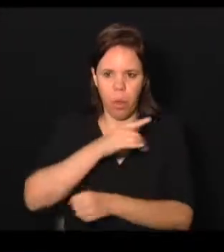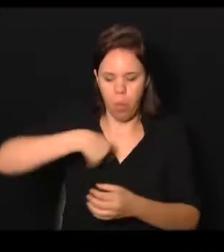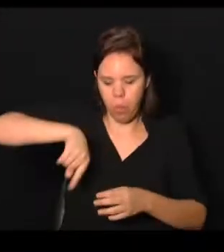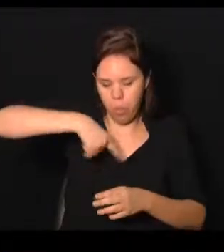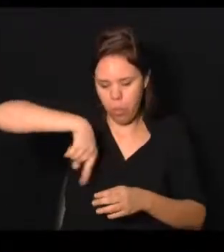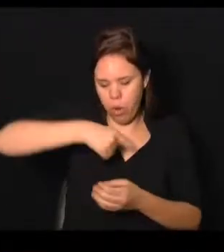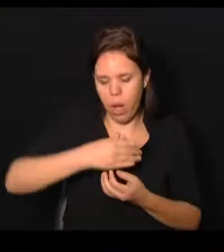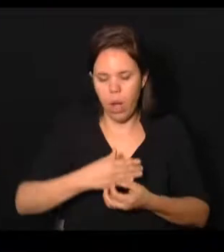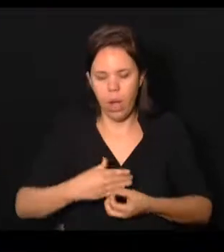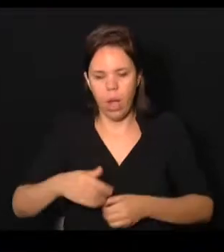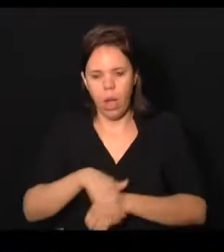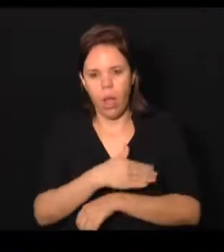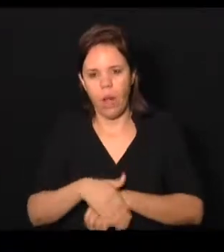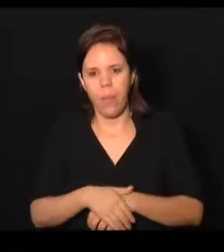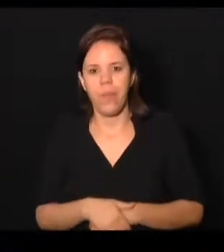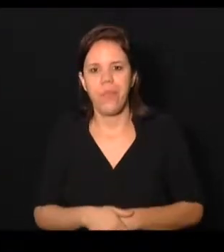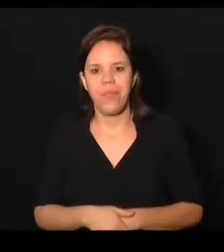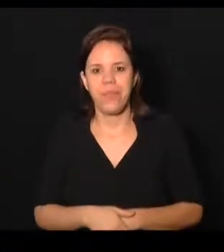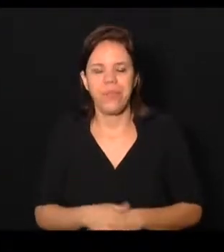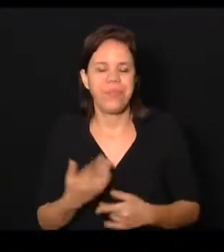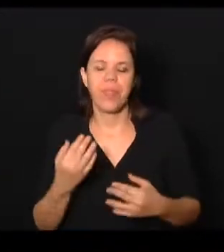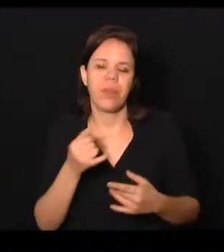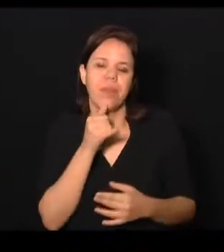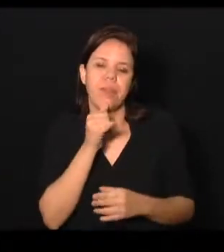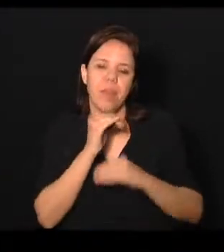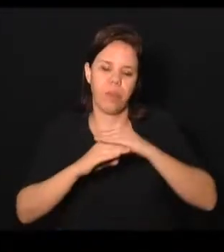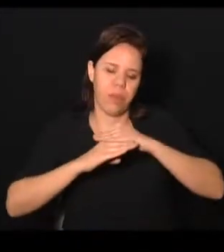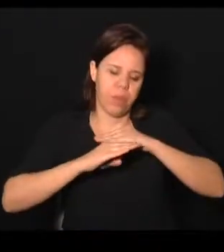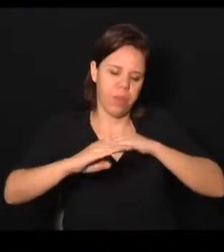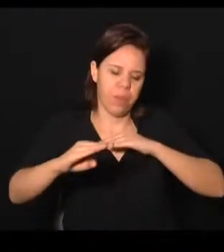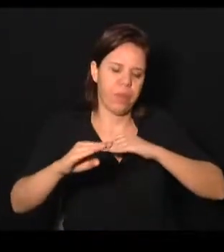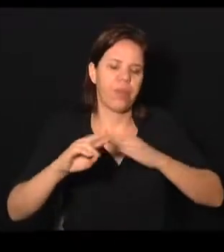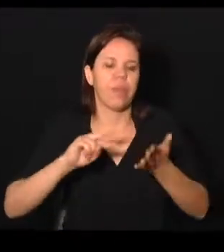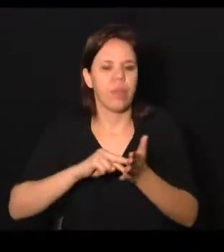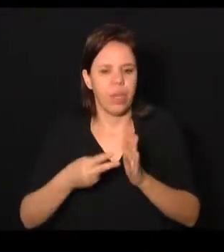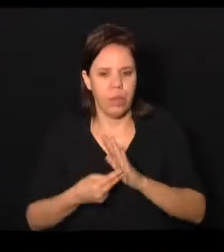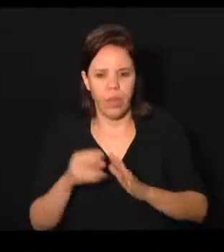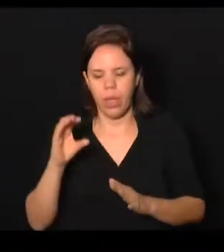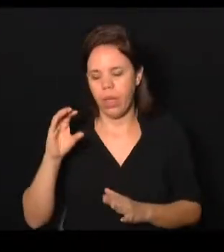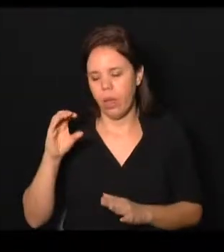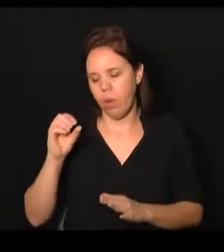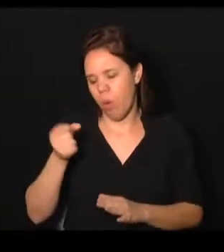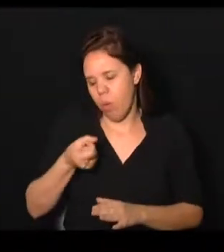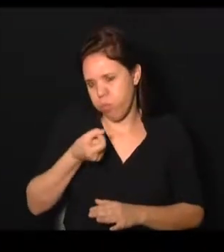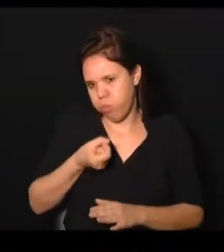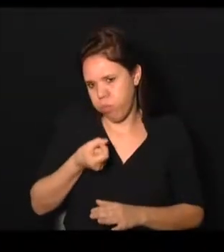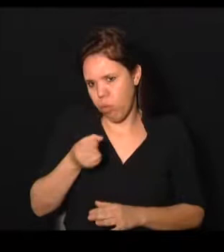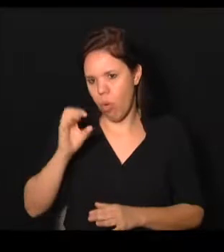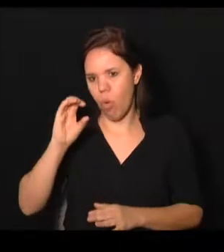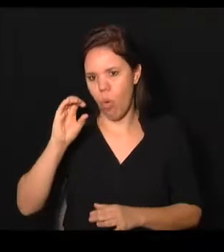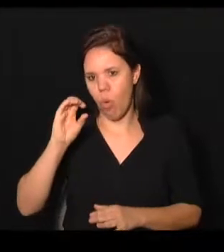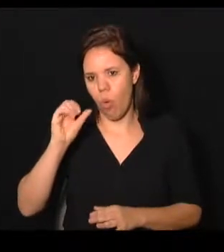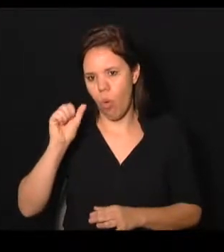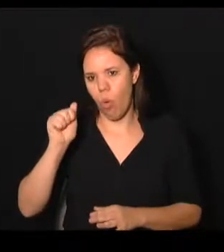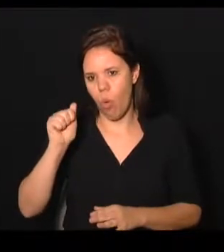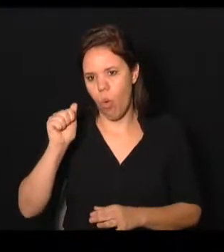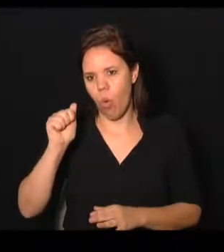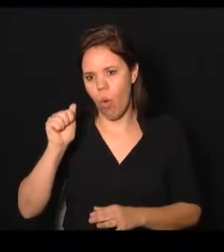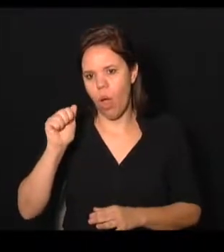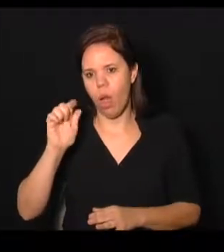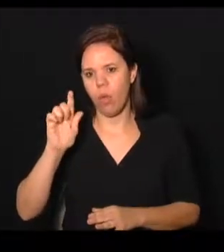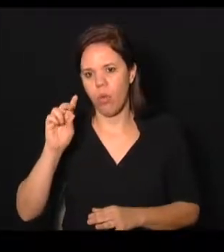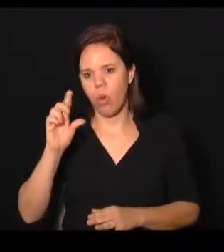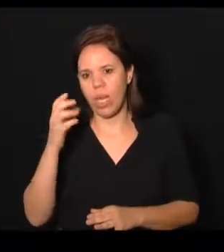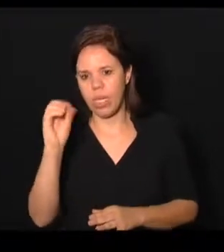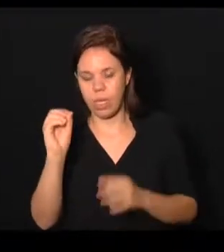rua. O asfalto seria os nossos fatores de coagulação, que vem depois junto com o nosso plasma, né? E